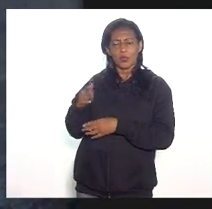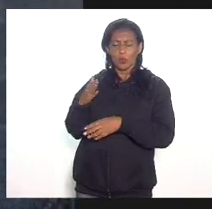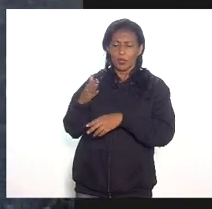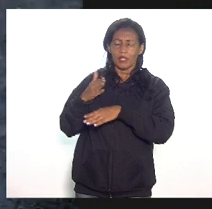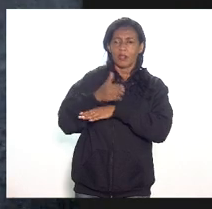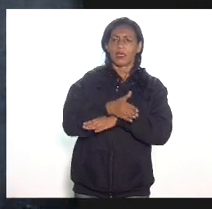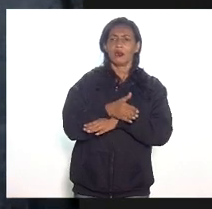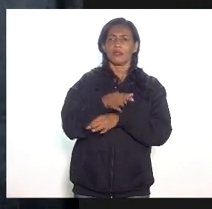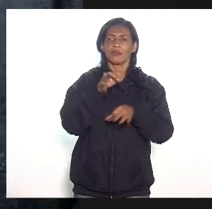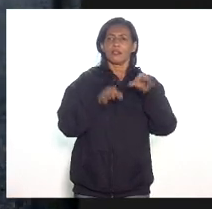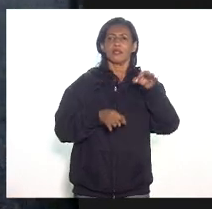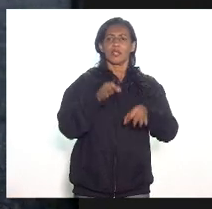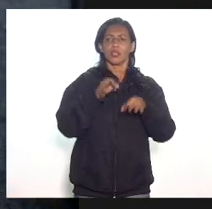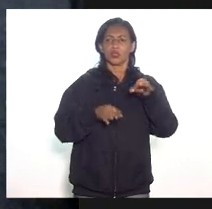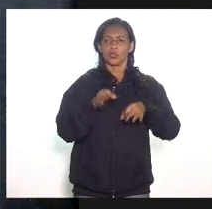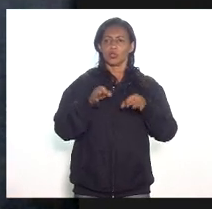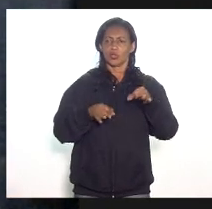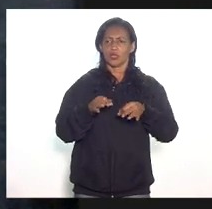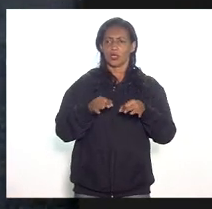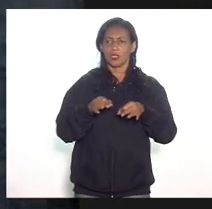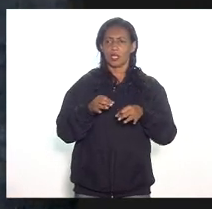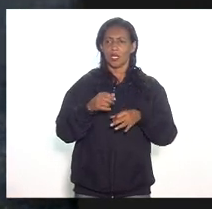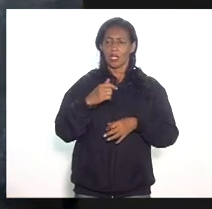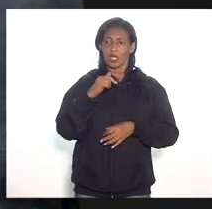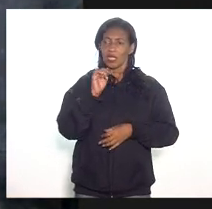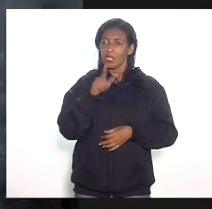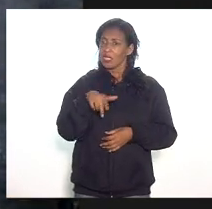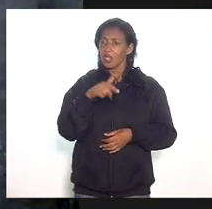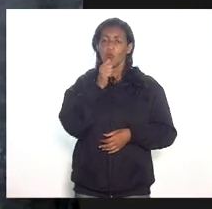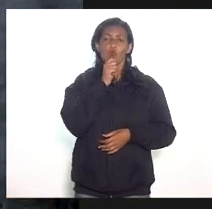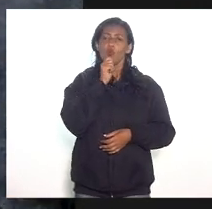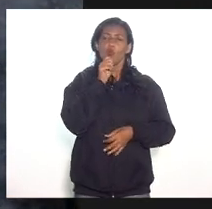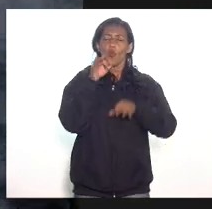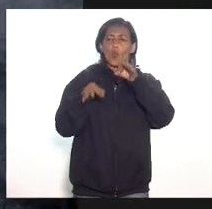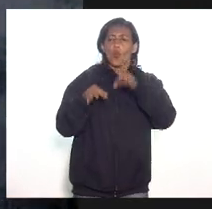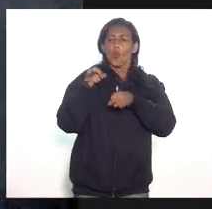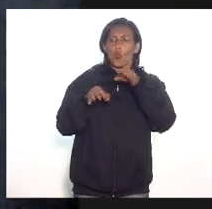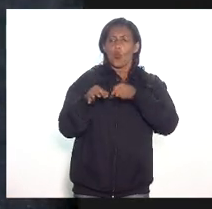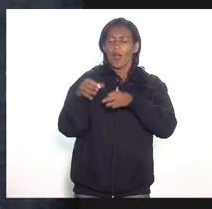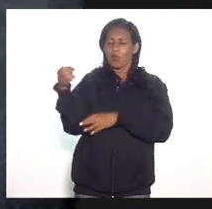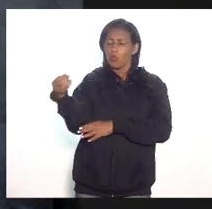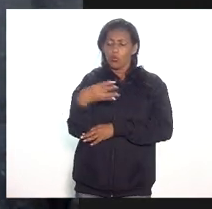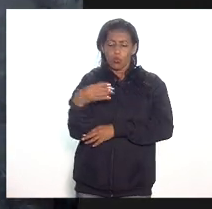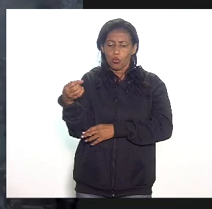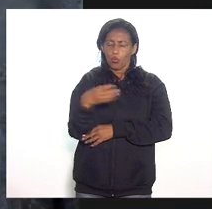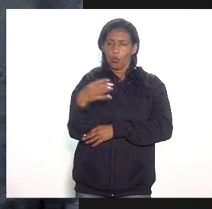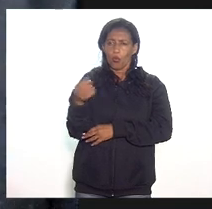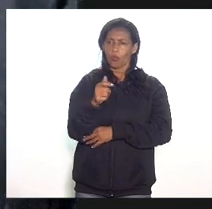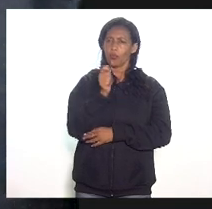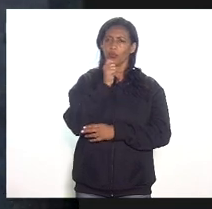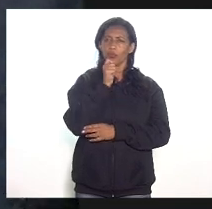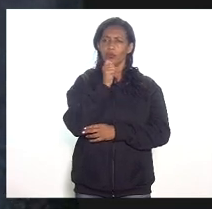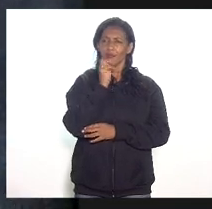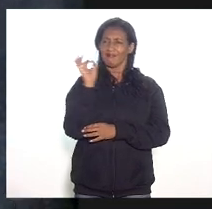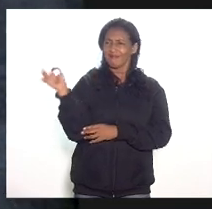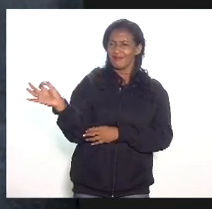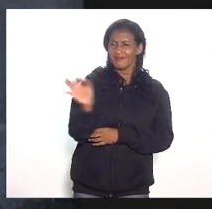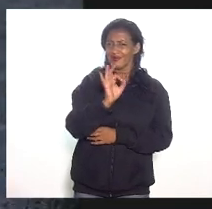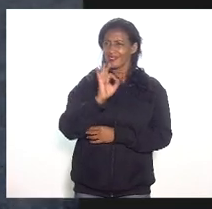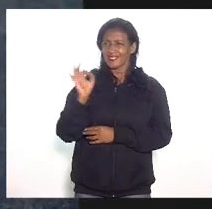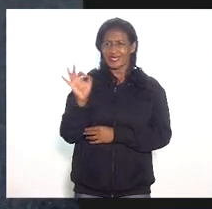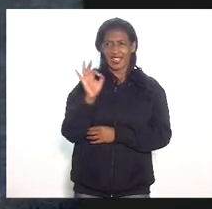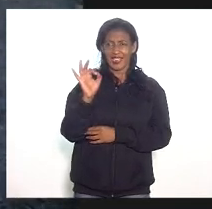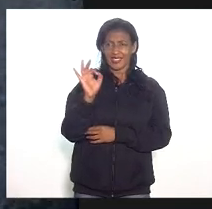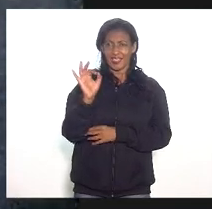juízo, que inexistem no nosso ordenamento jurídico, ou seja, é uma espécie nova que não existe nenhuma previsão em norma